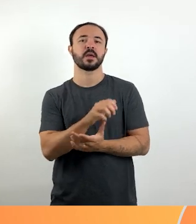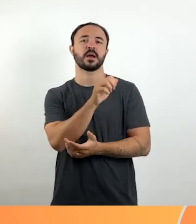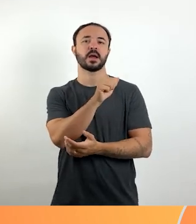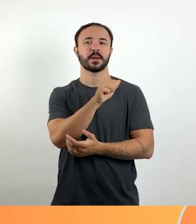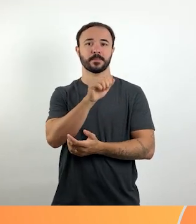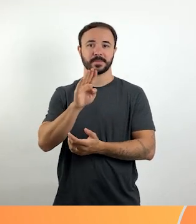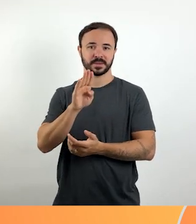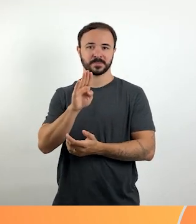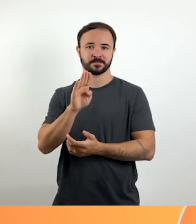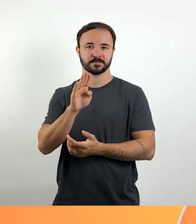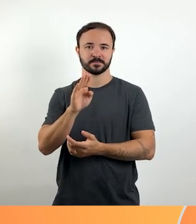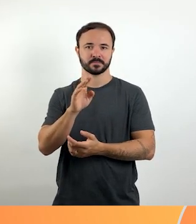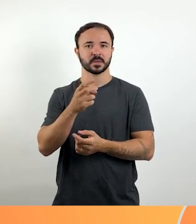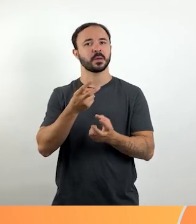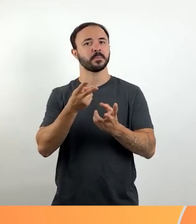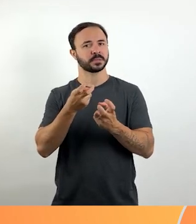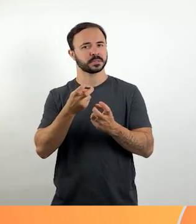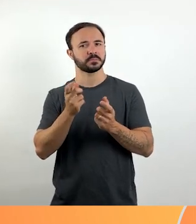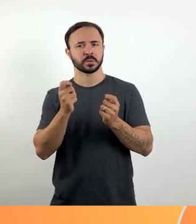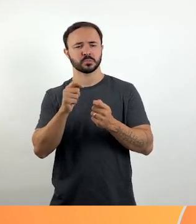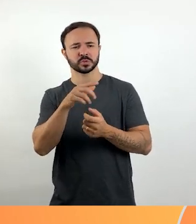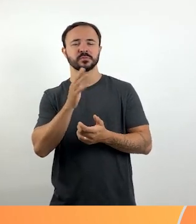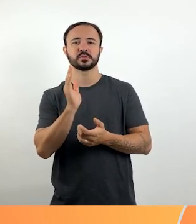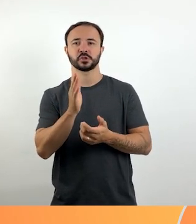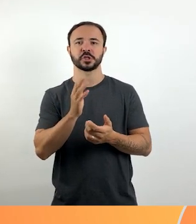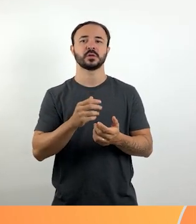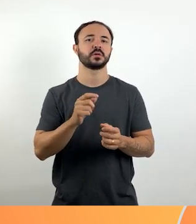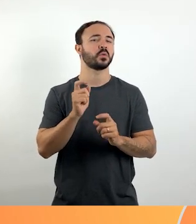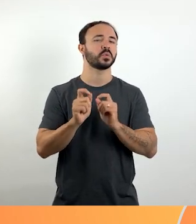que nesse caso aqui ele pode ser escrito assim.